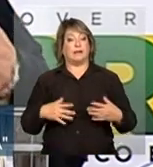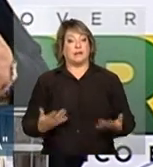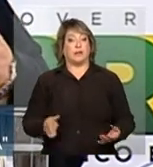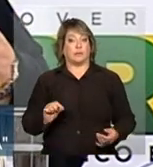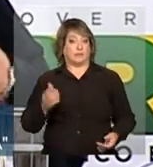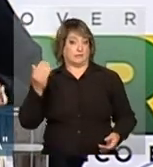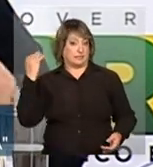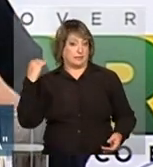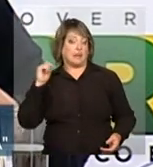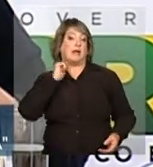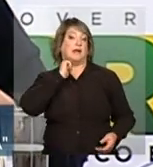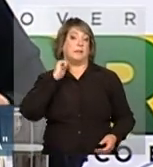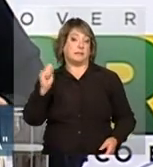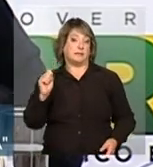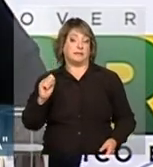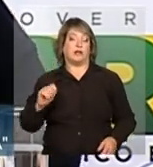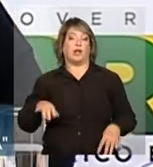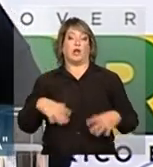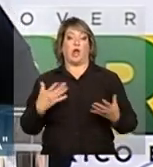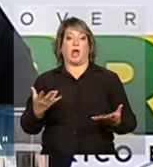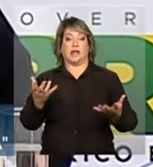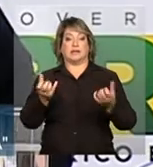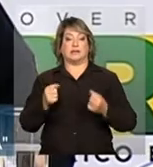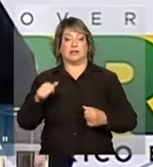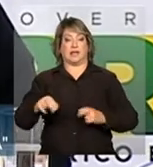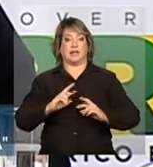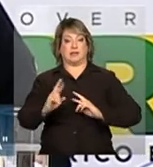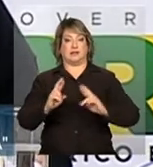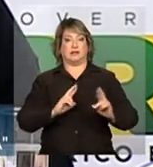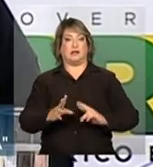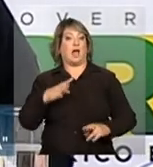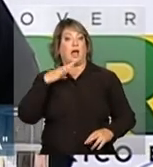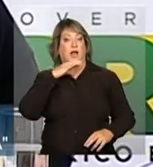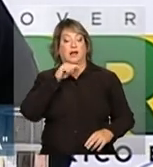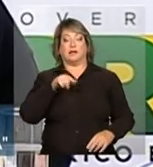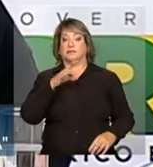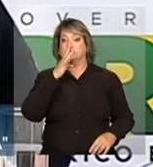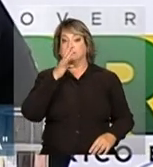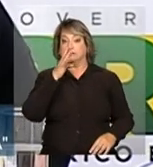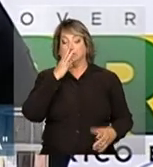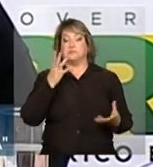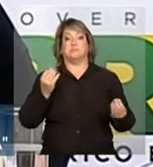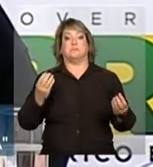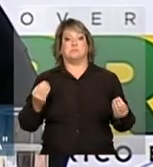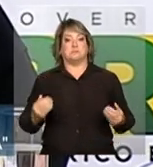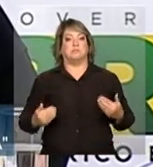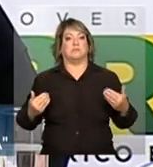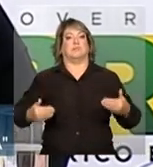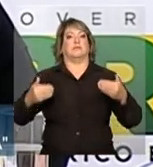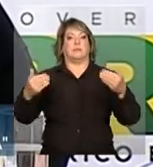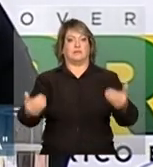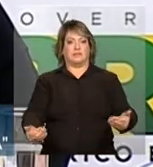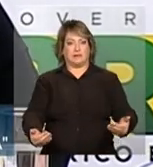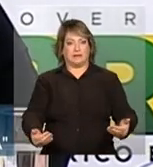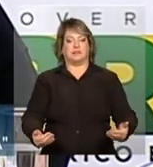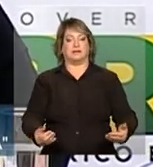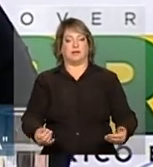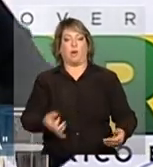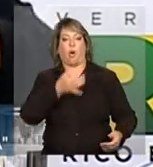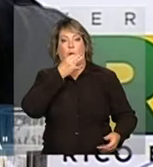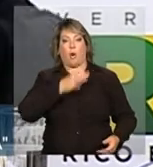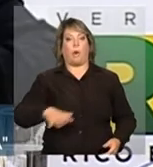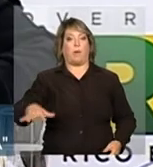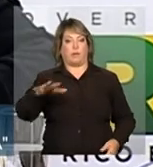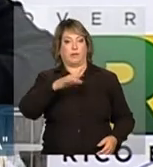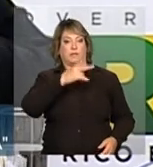em abril, quando nós recebemos os resultados, nós achamos extraordinariamente avançada a posição da opinião